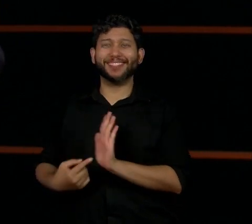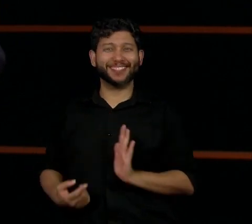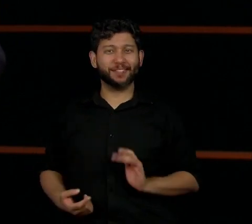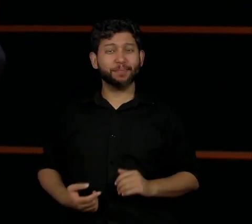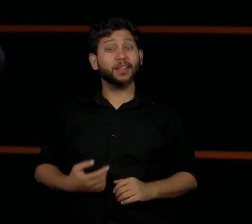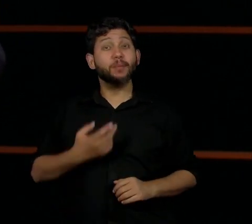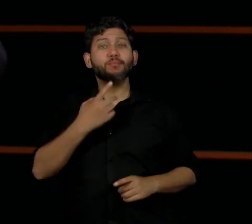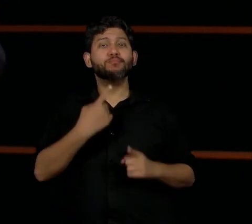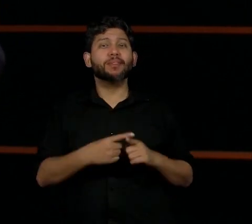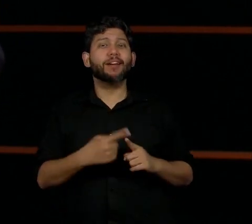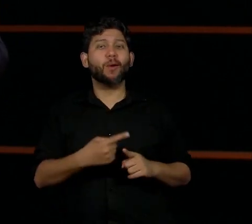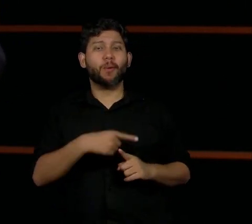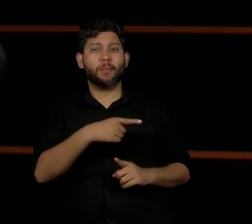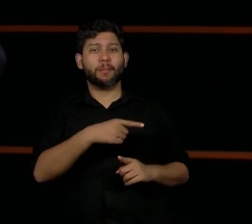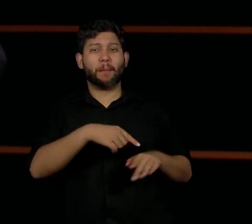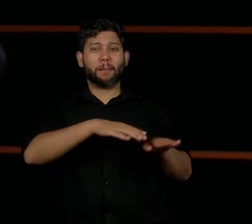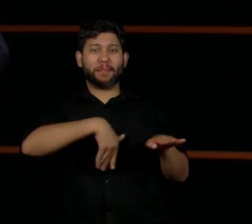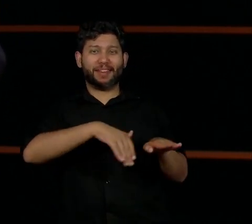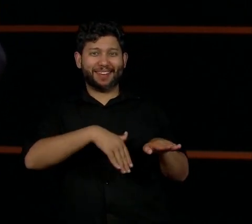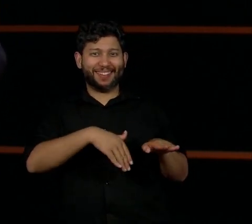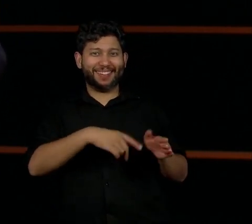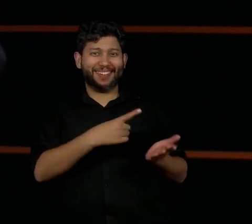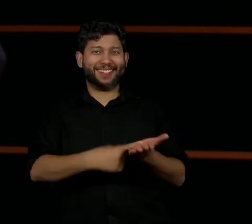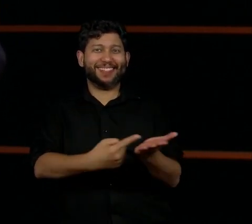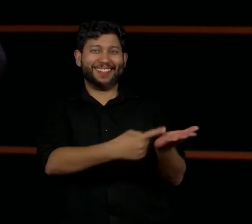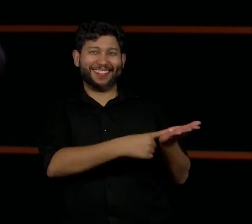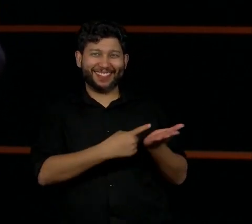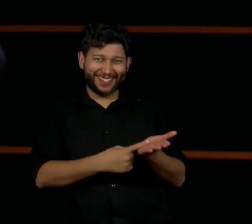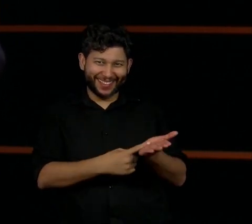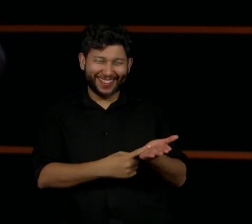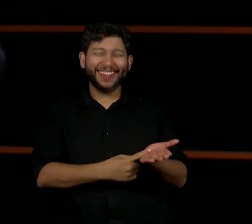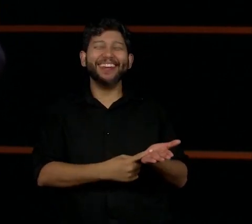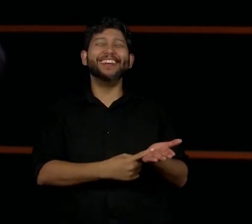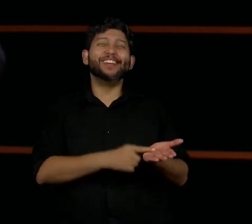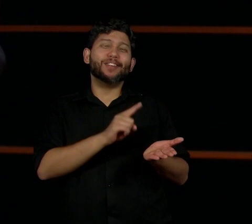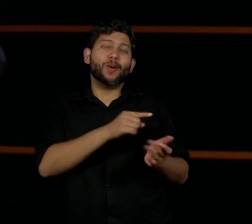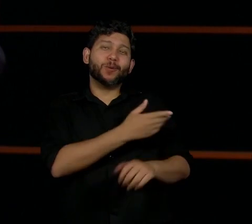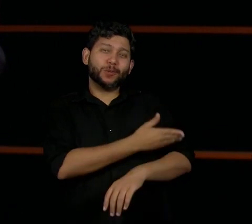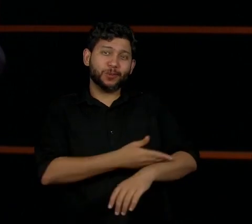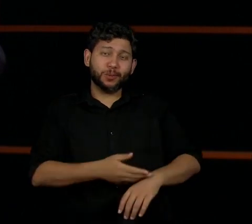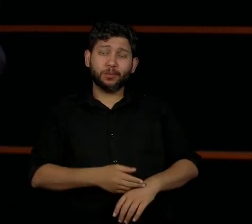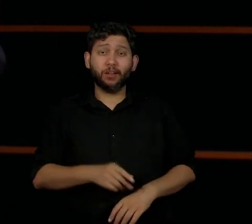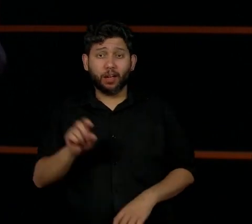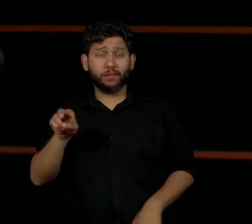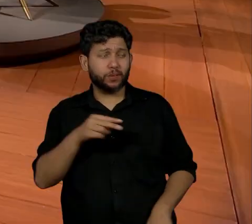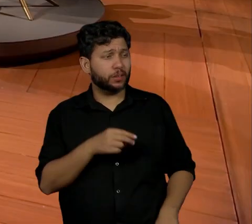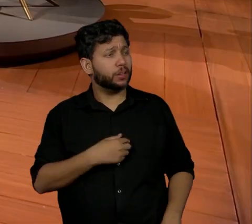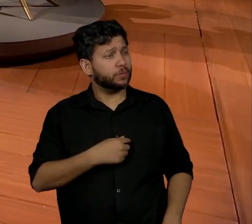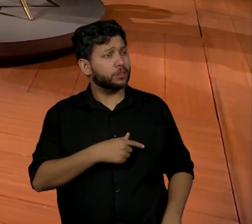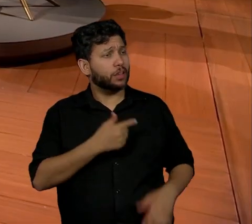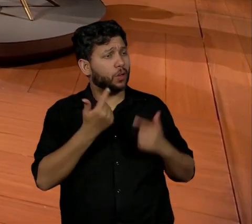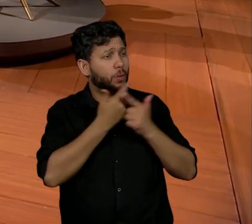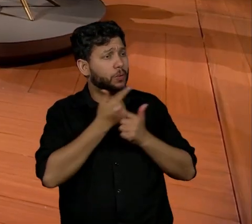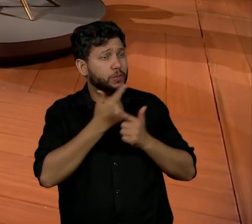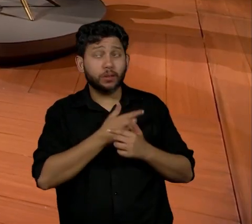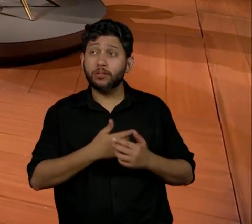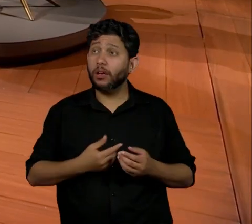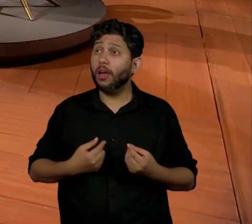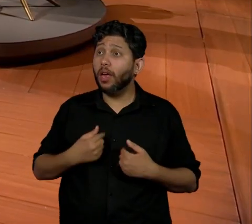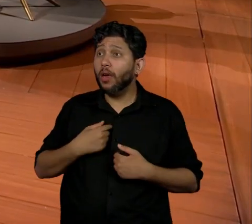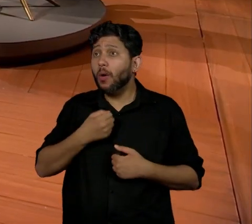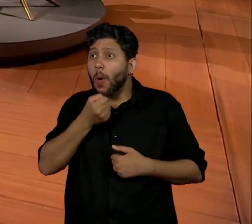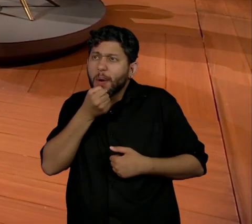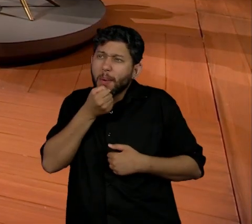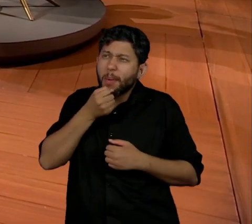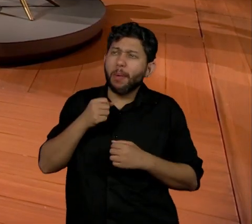os amigos, né? Chamarem pelo nome, já tem essa manha. E aí ele disse, você é comediante? Eu digo, eu queria que você ouvisse essas vozes aqui, esses